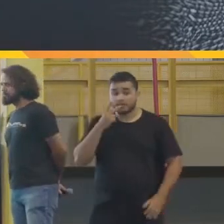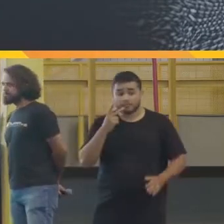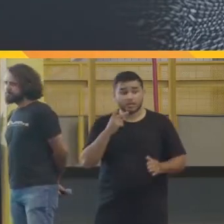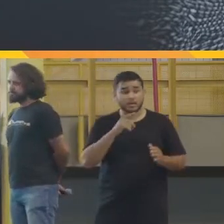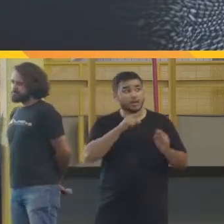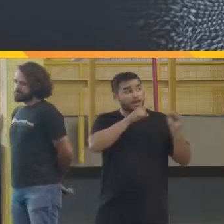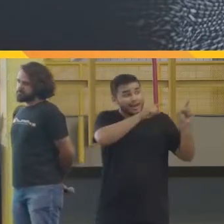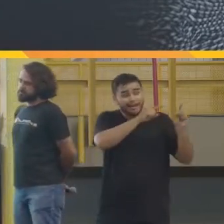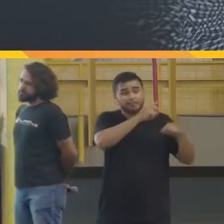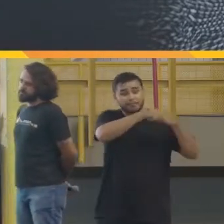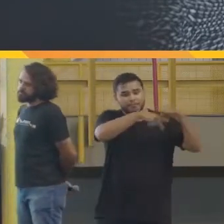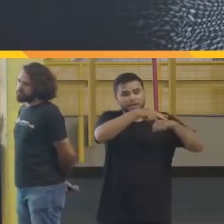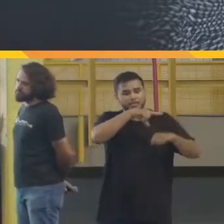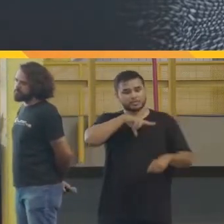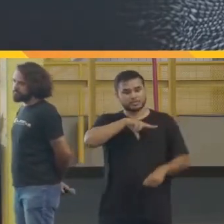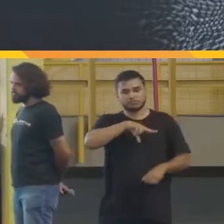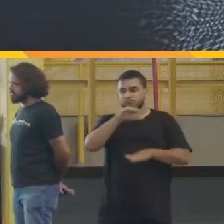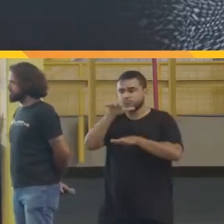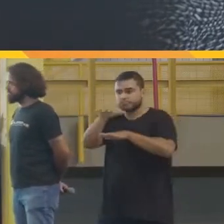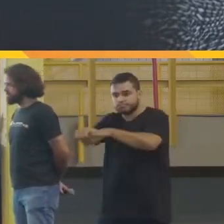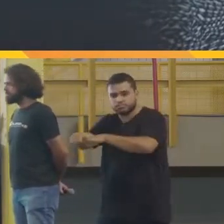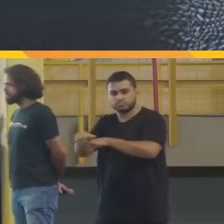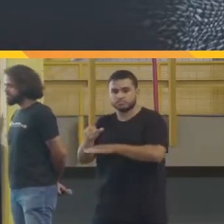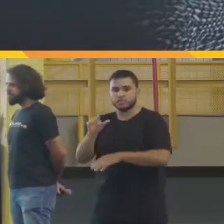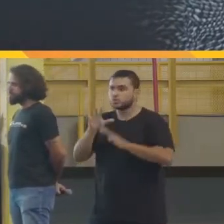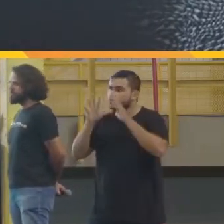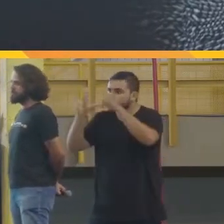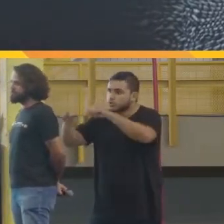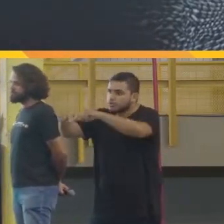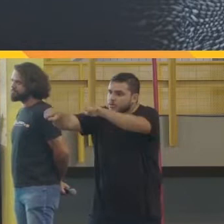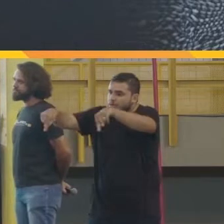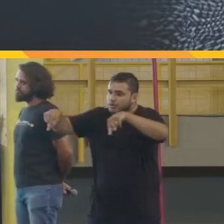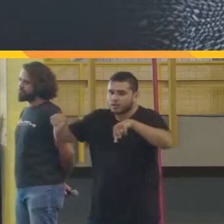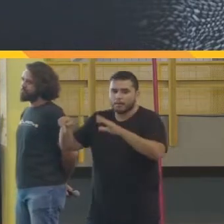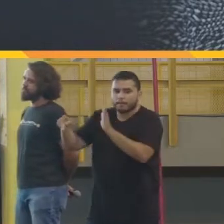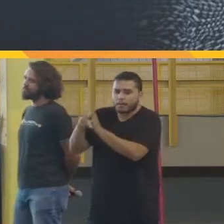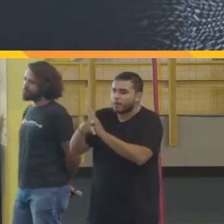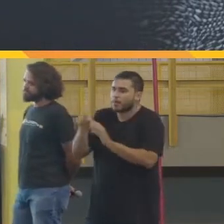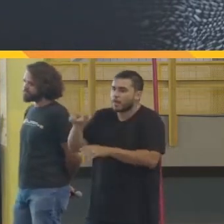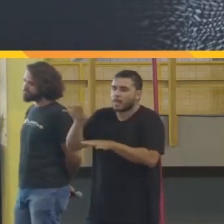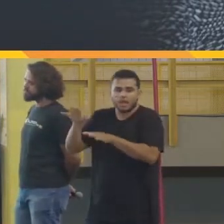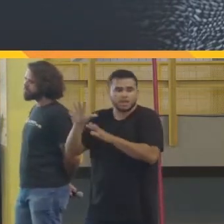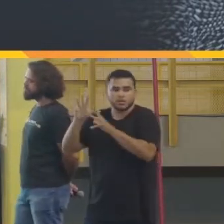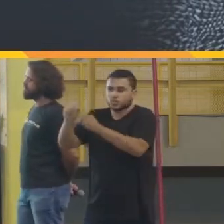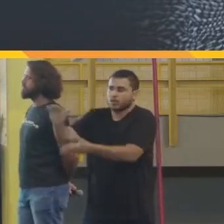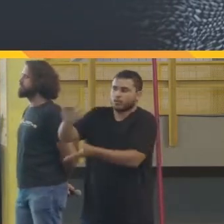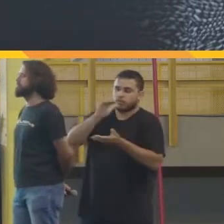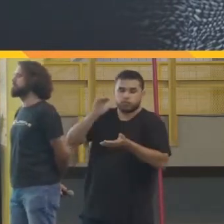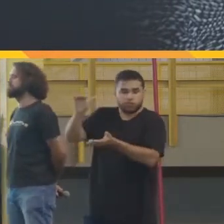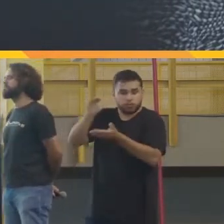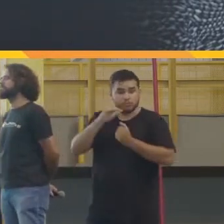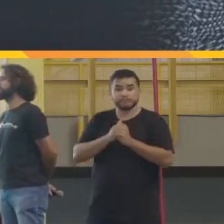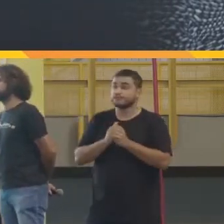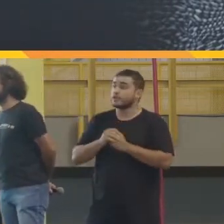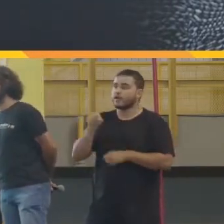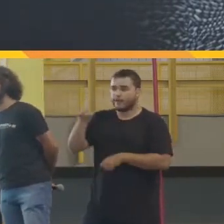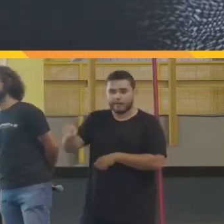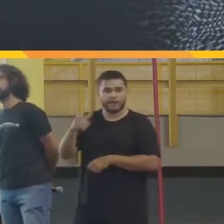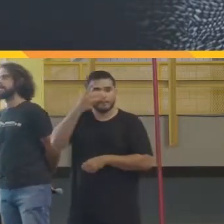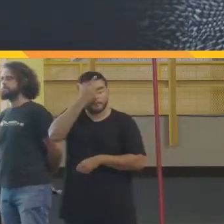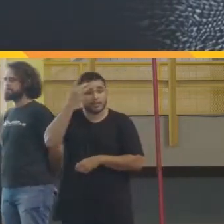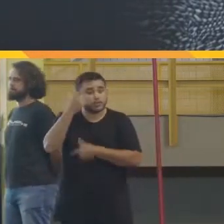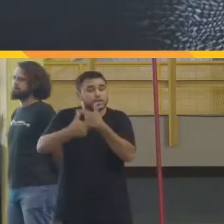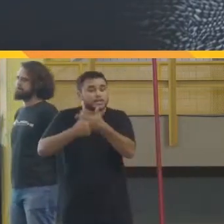era latifúndio, no Império também é latifúndio. Durante o período colonial, a mão de obra era escrava, no Império também é